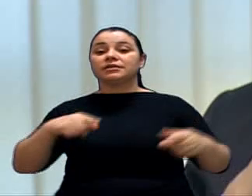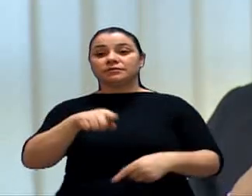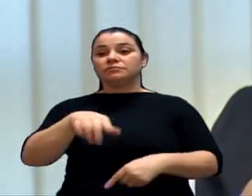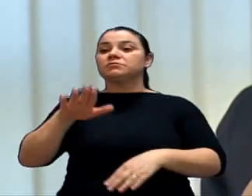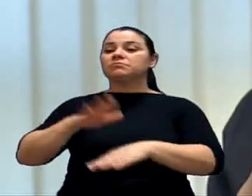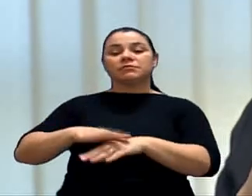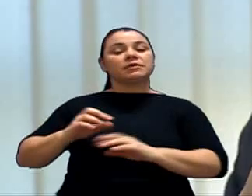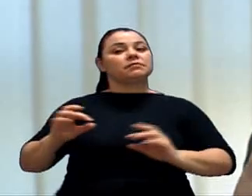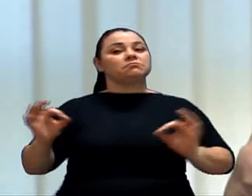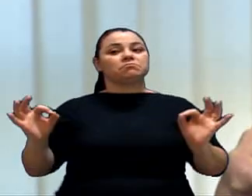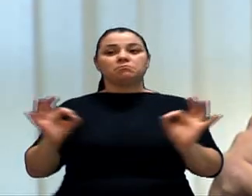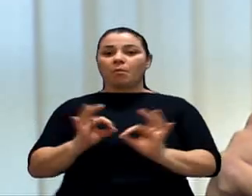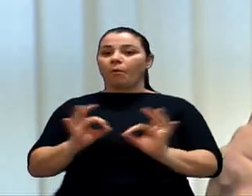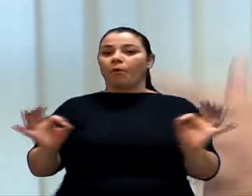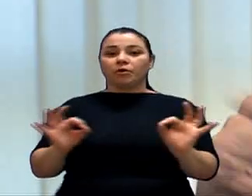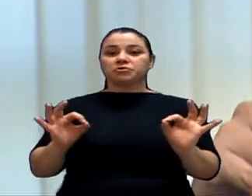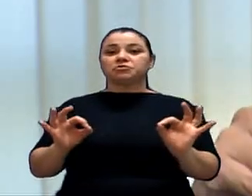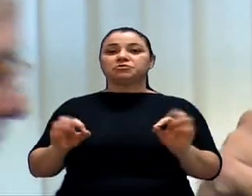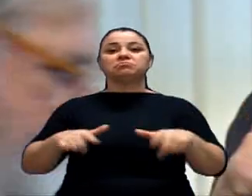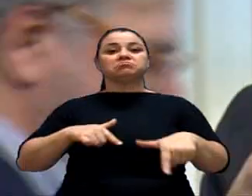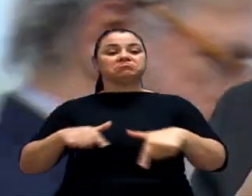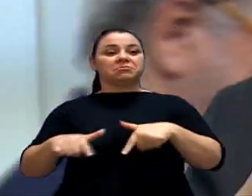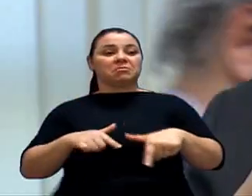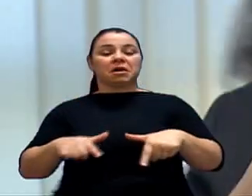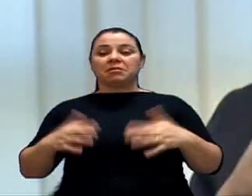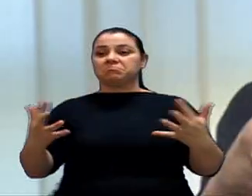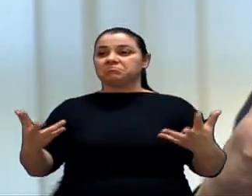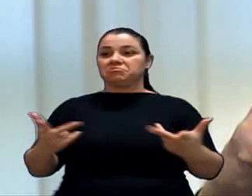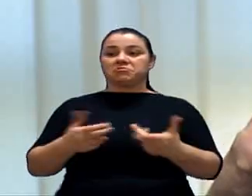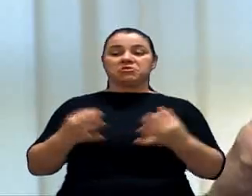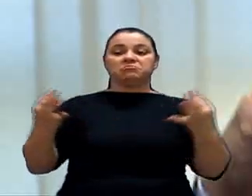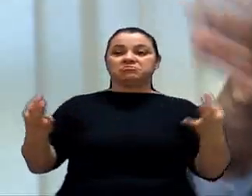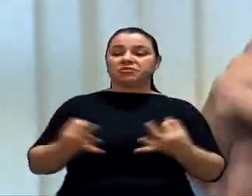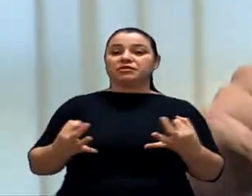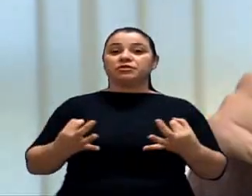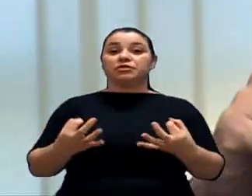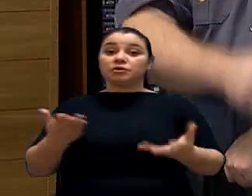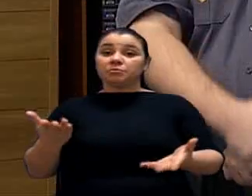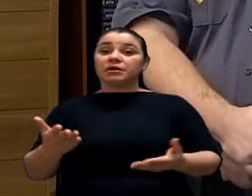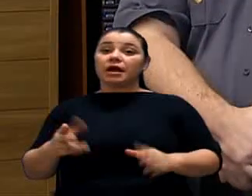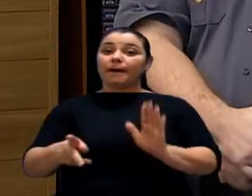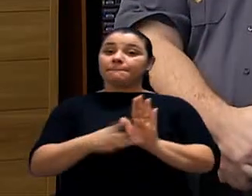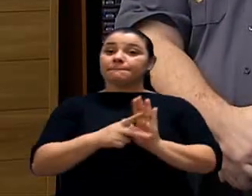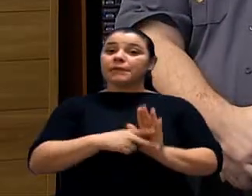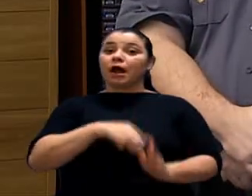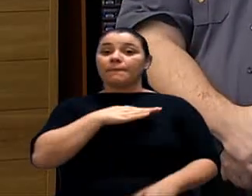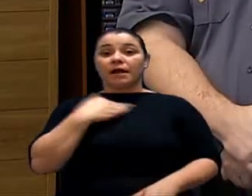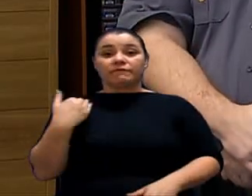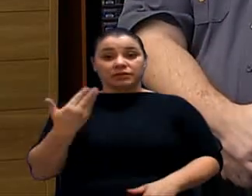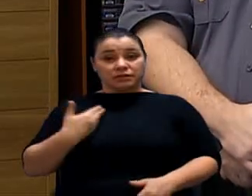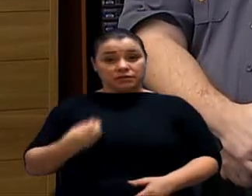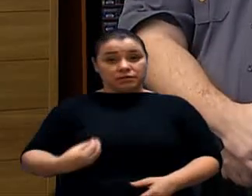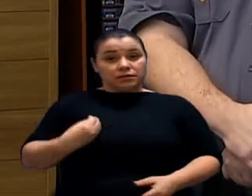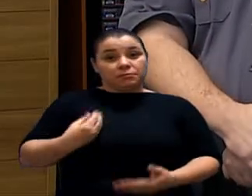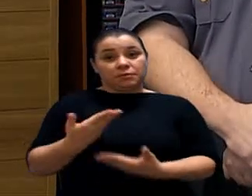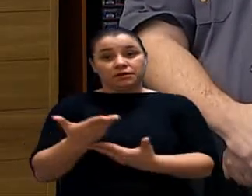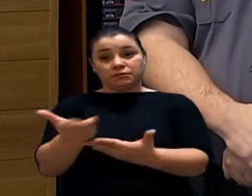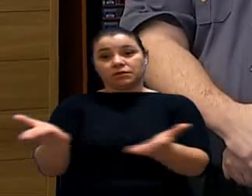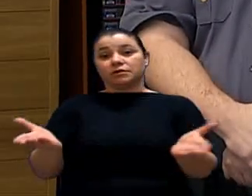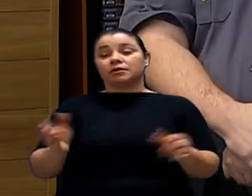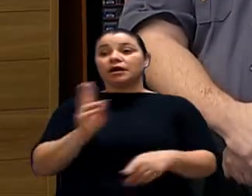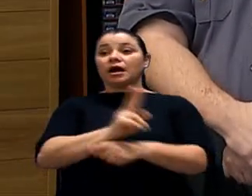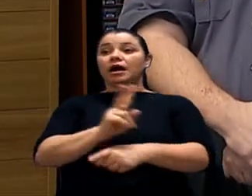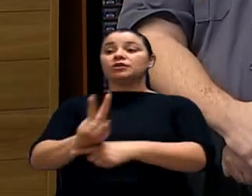fazem com profissionalismo, com muito, né, arriscando a própria vida, porque a gente vê que